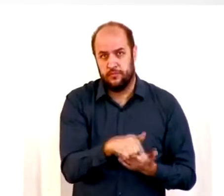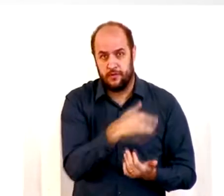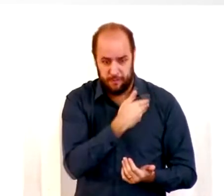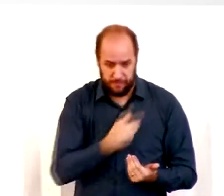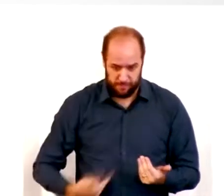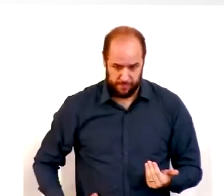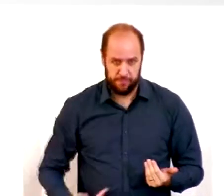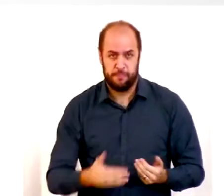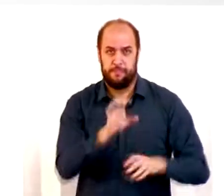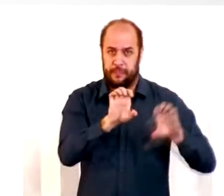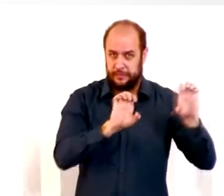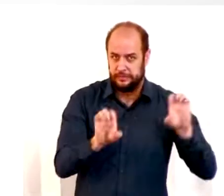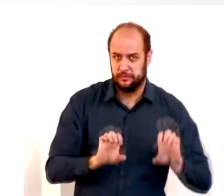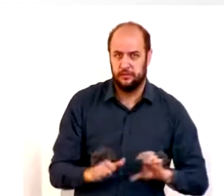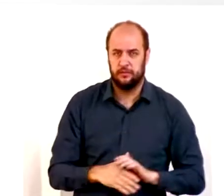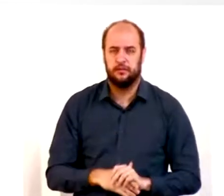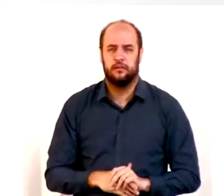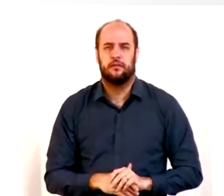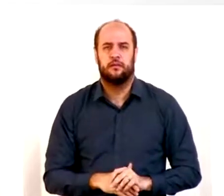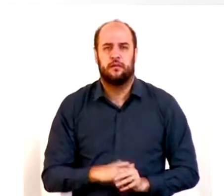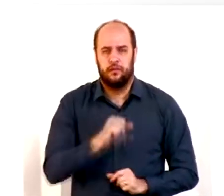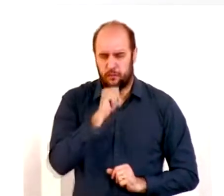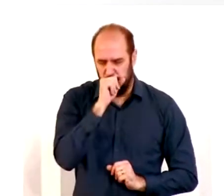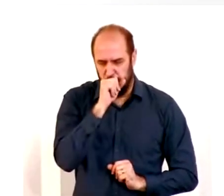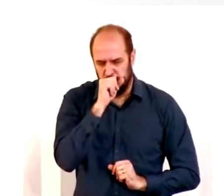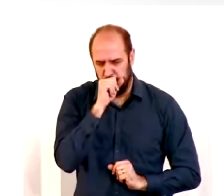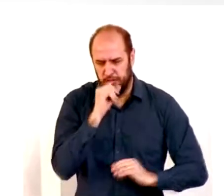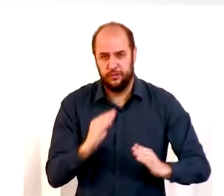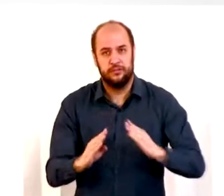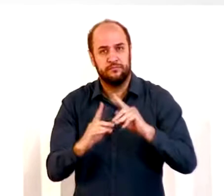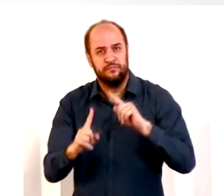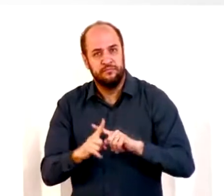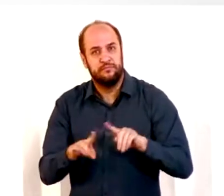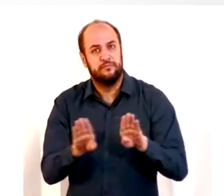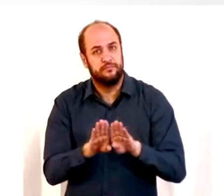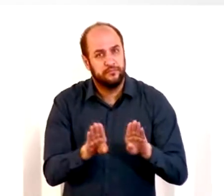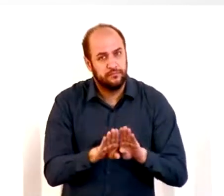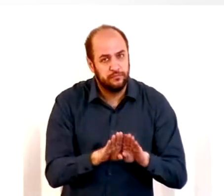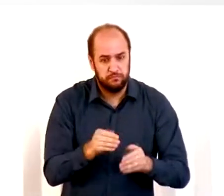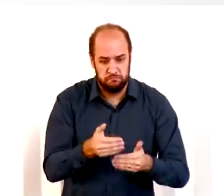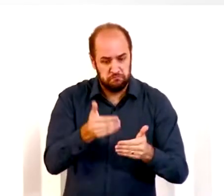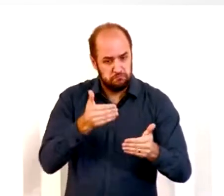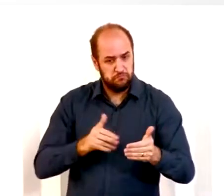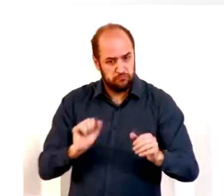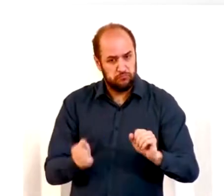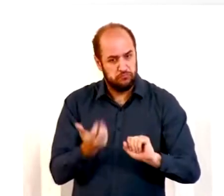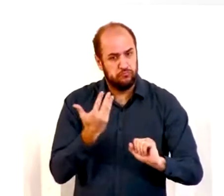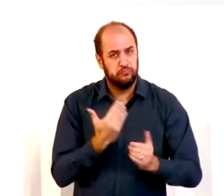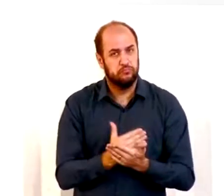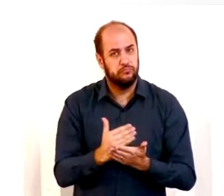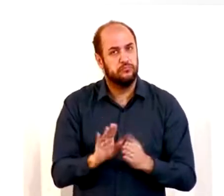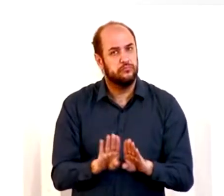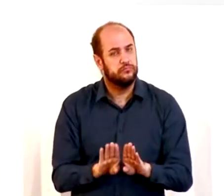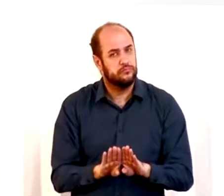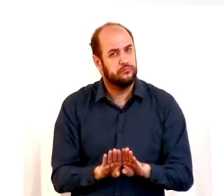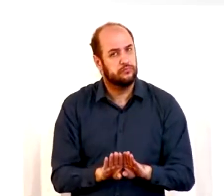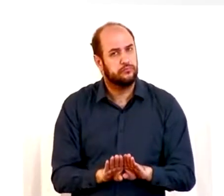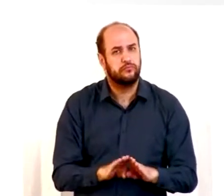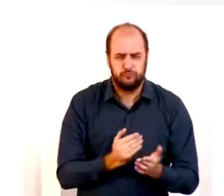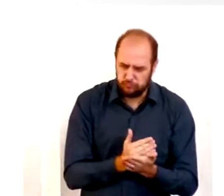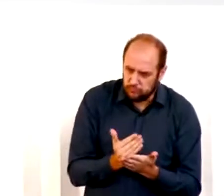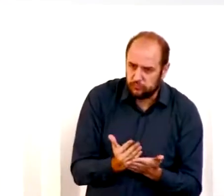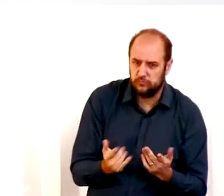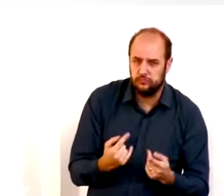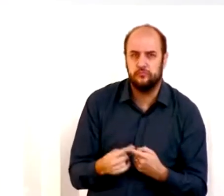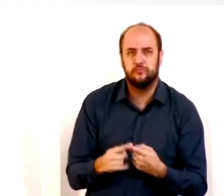outros estados, e o sistema cultico. A igreja, de certa forma, ela está aqui atrás, ela está desde o começo, porque quando